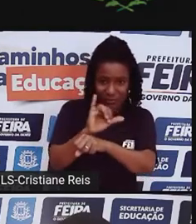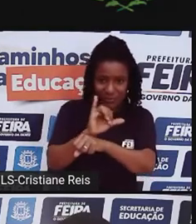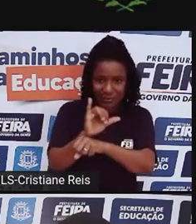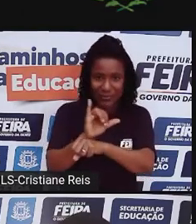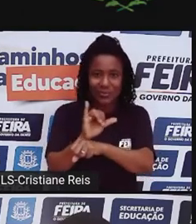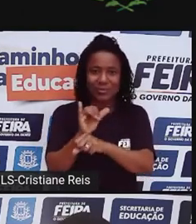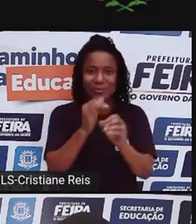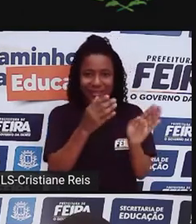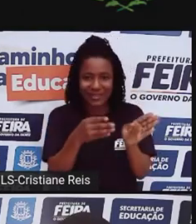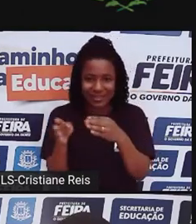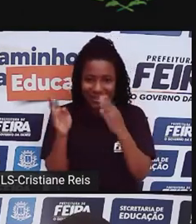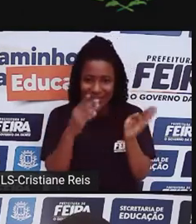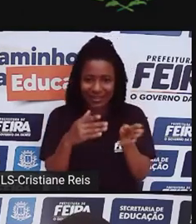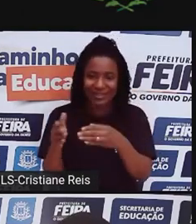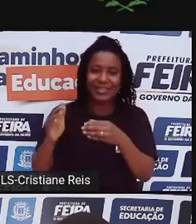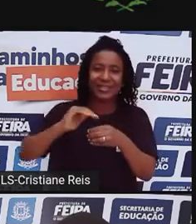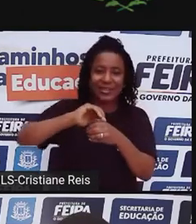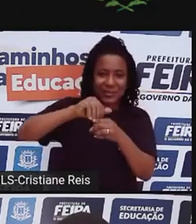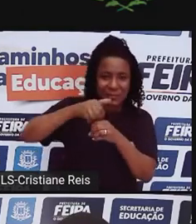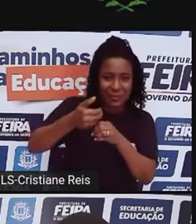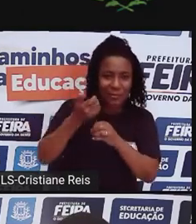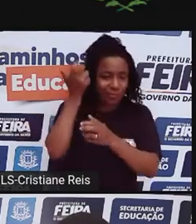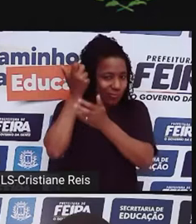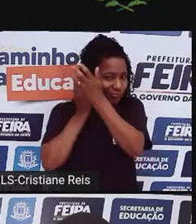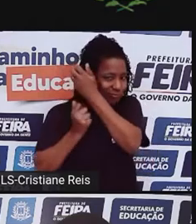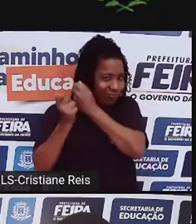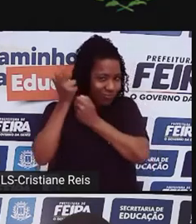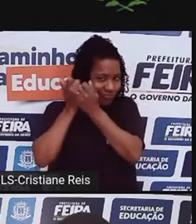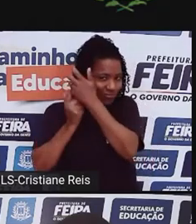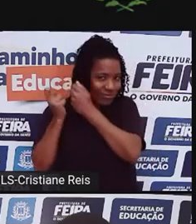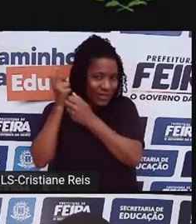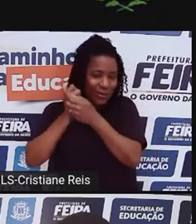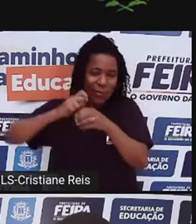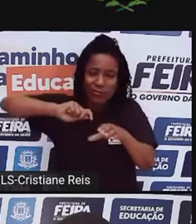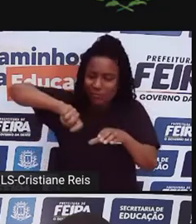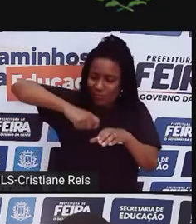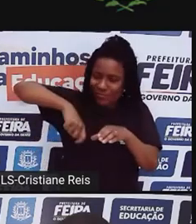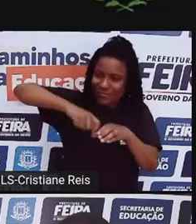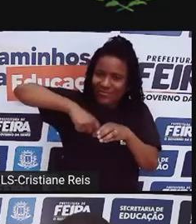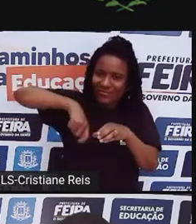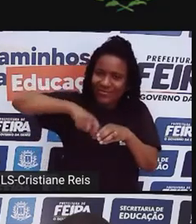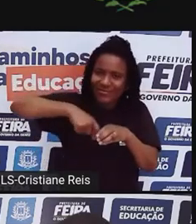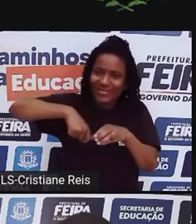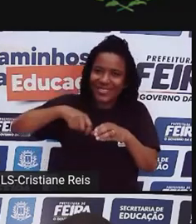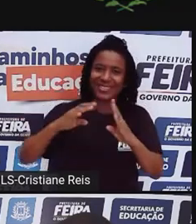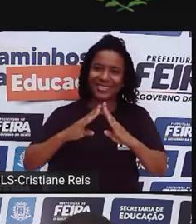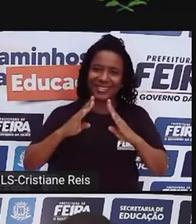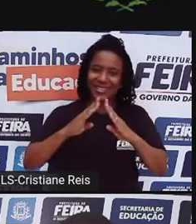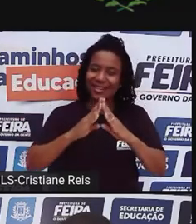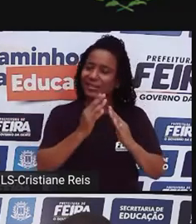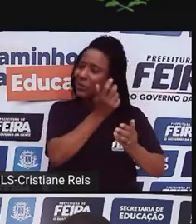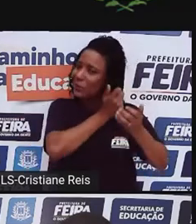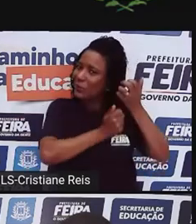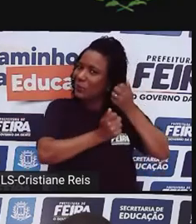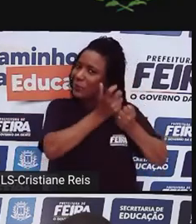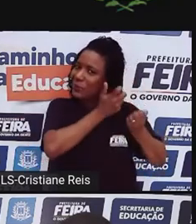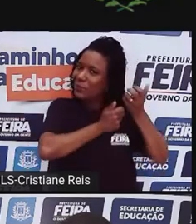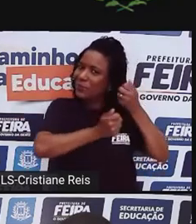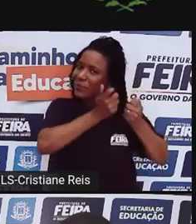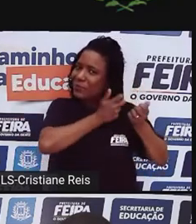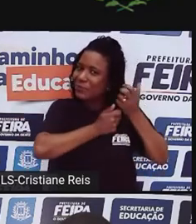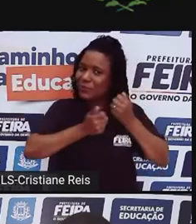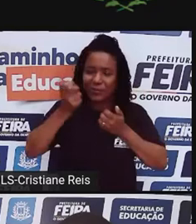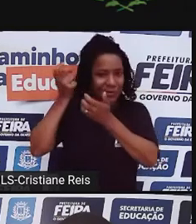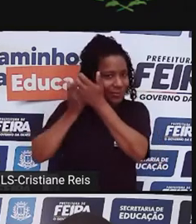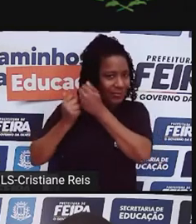de várias youtubers falando de receitinhas caseiras para você cuidar do seu cabelo dentro de casa, para